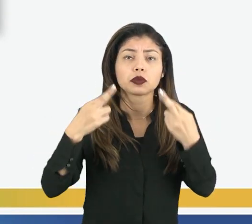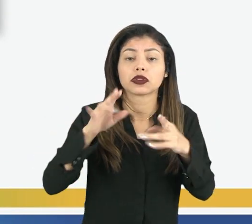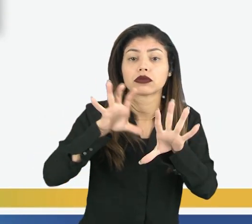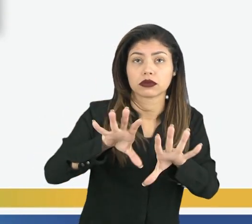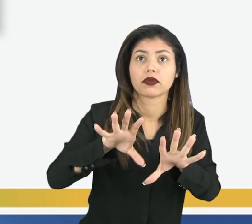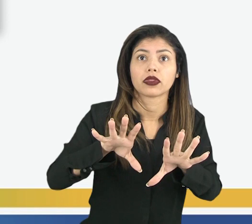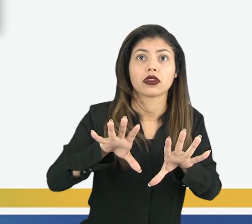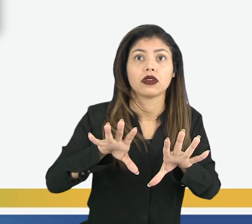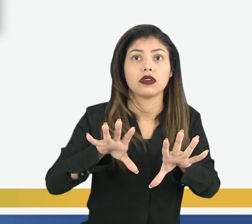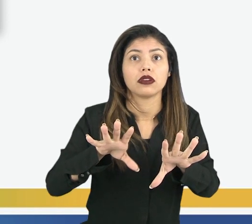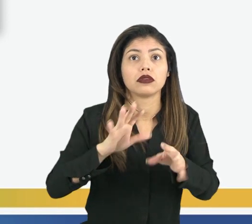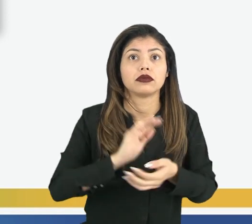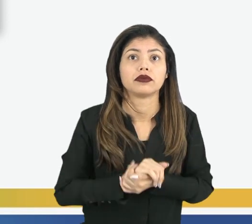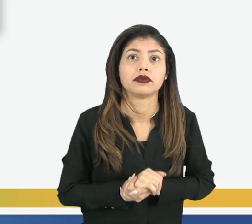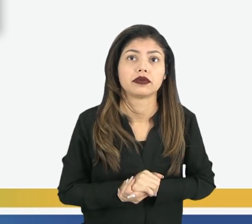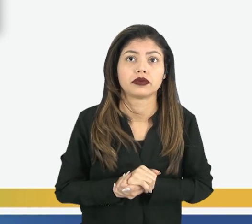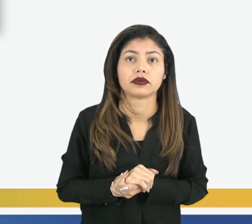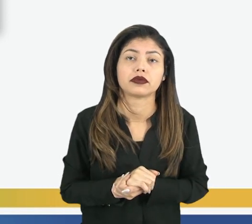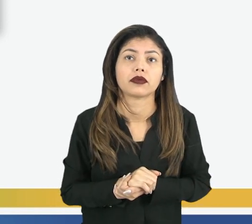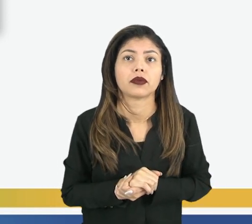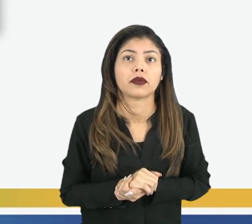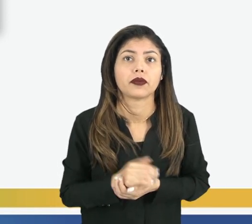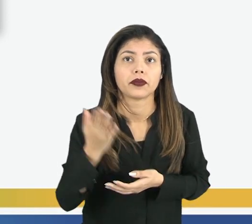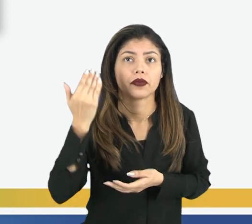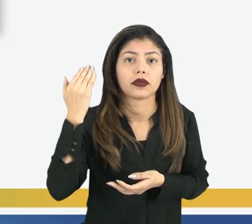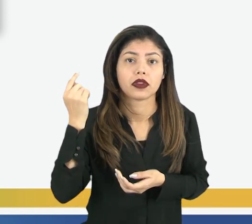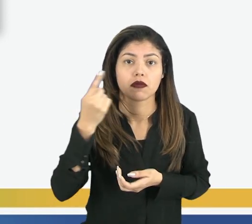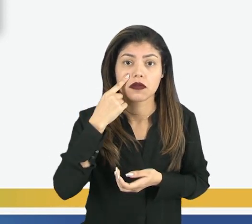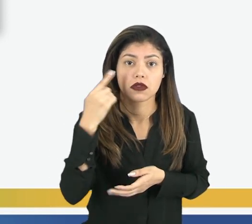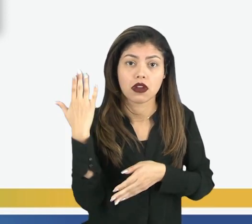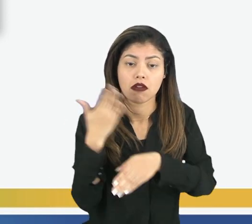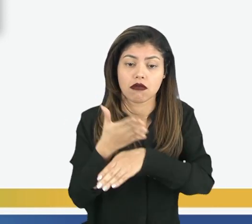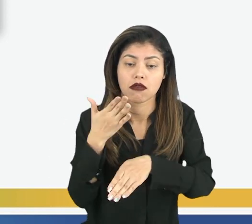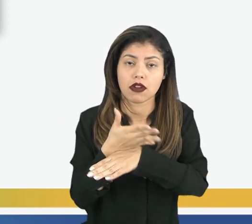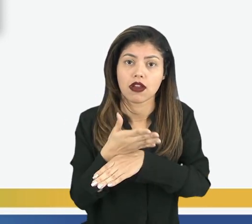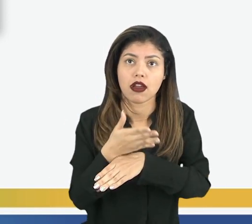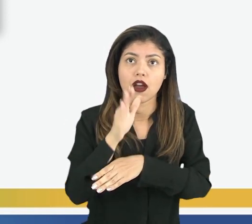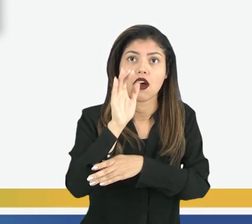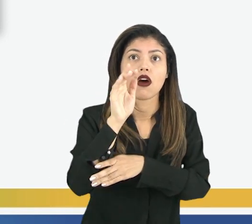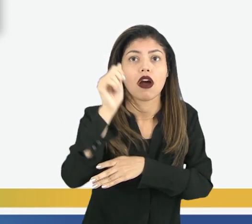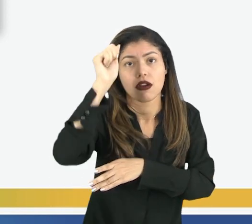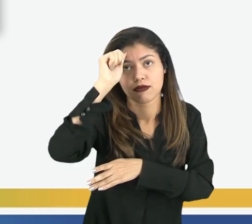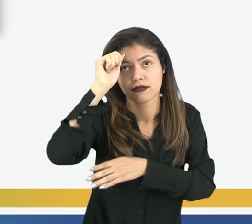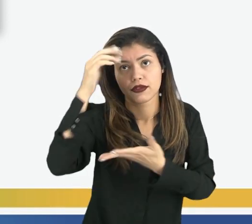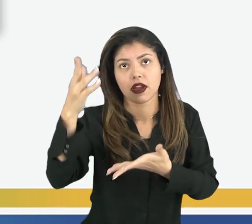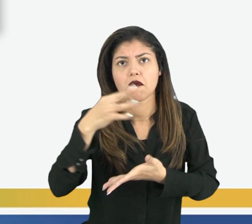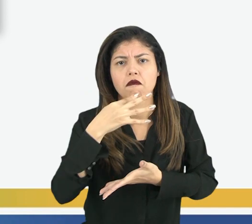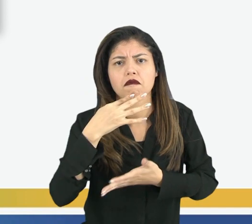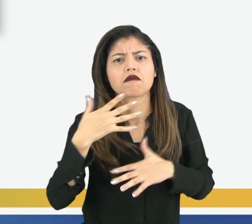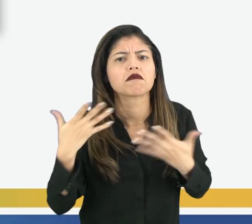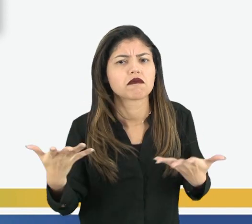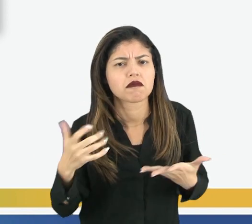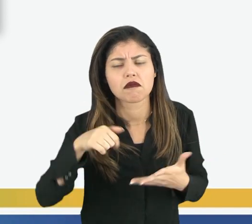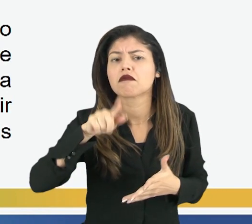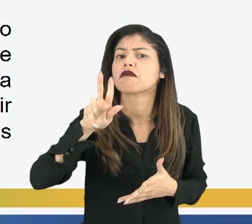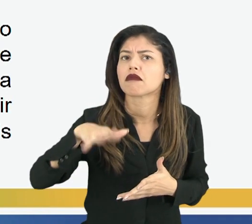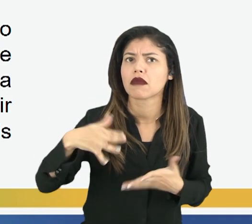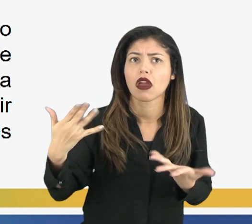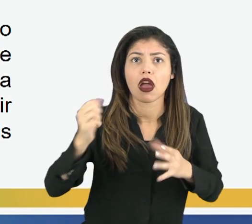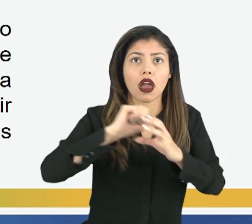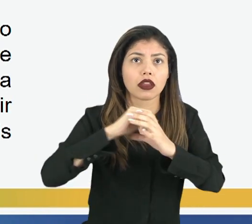elementos? Antes disso, nós vamos visitar um pouco este autor, vamos conhecer quem é ele e quais são as